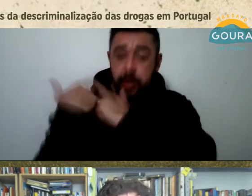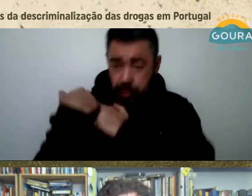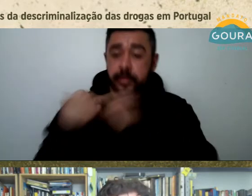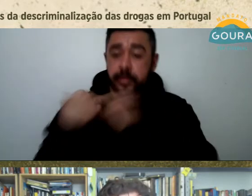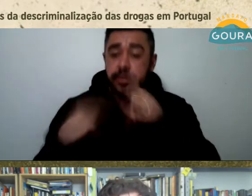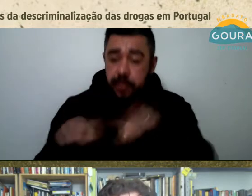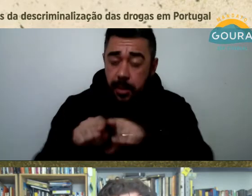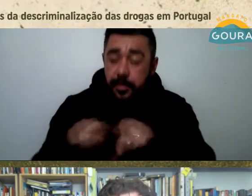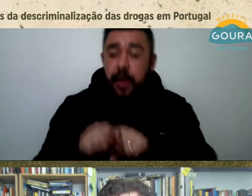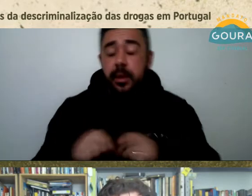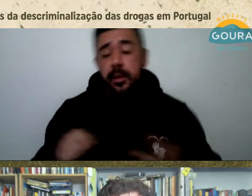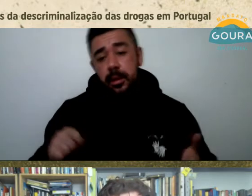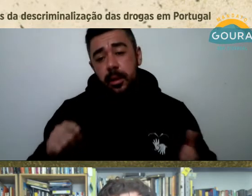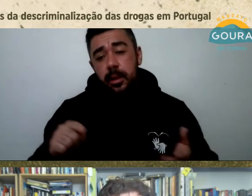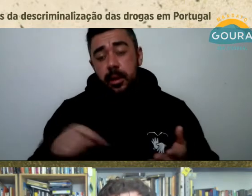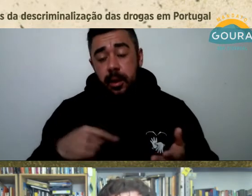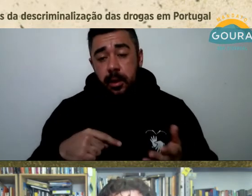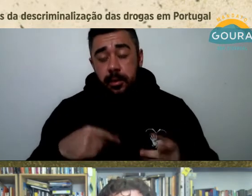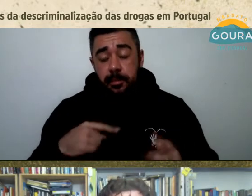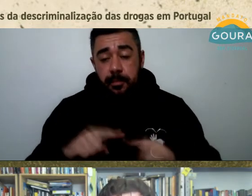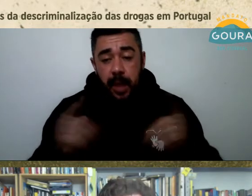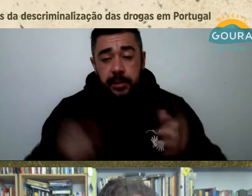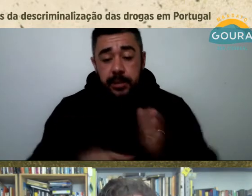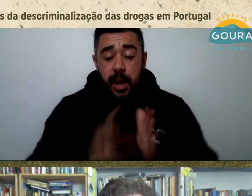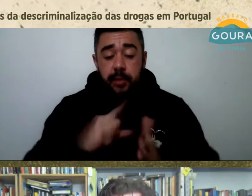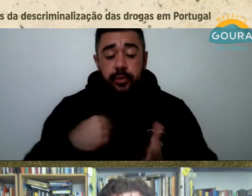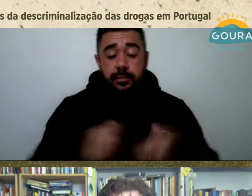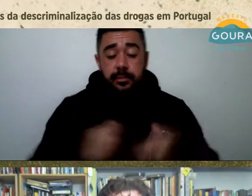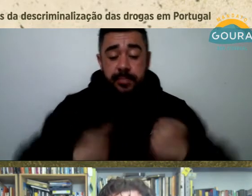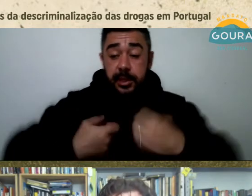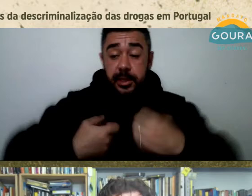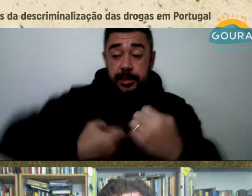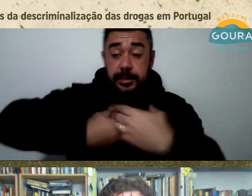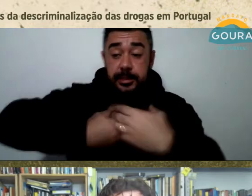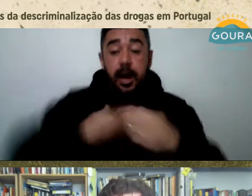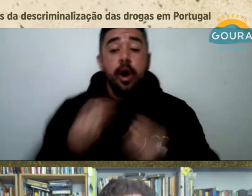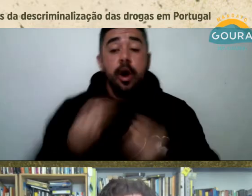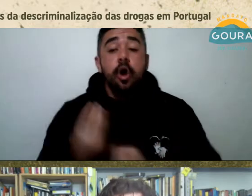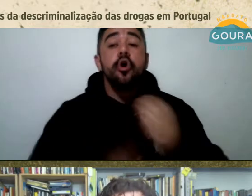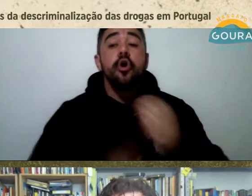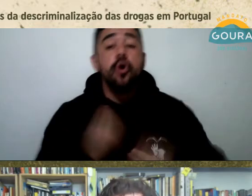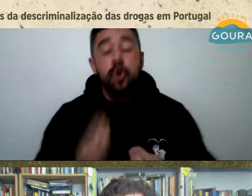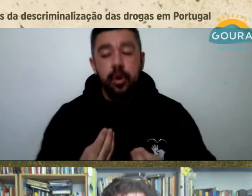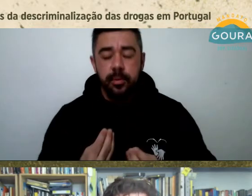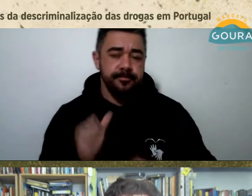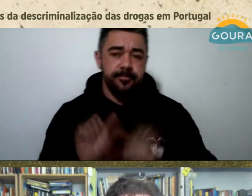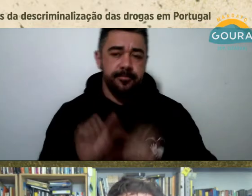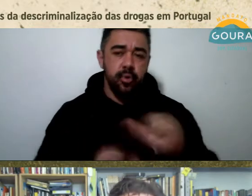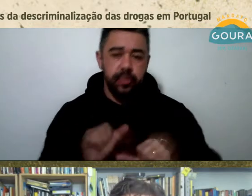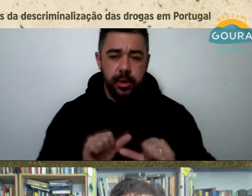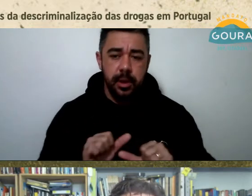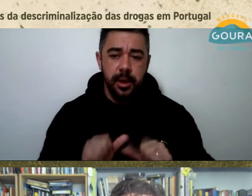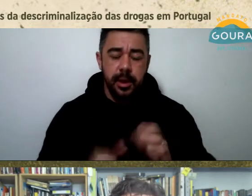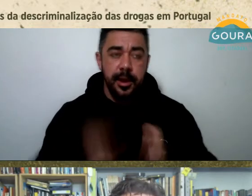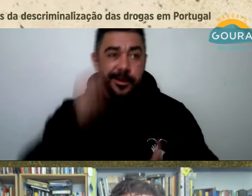responsabilizados, mas antes temos que ser ensinados e temos que ser, de facto, prevenidos